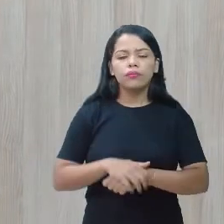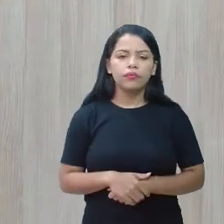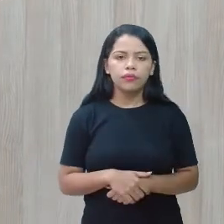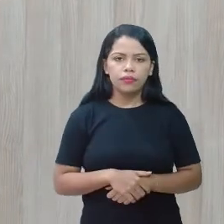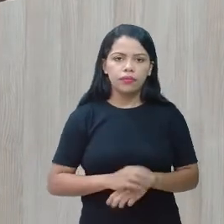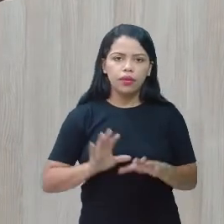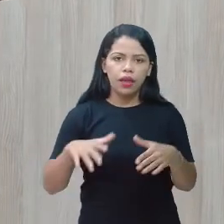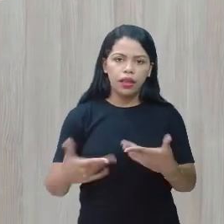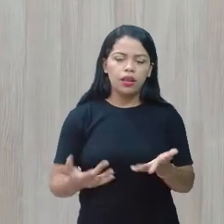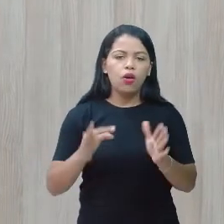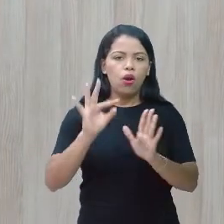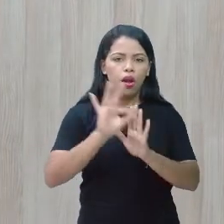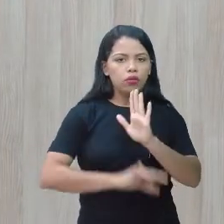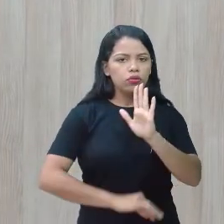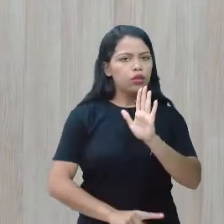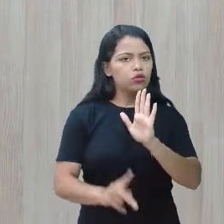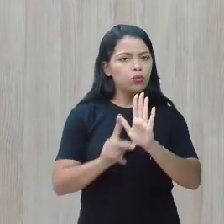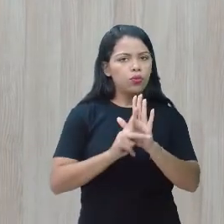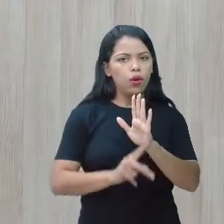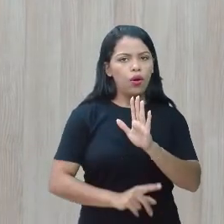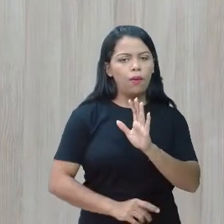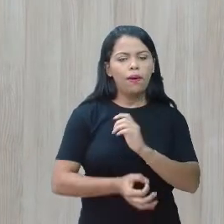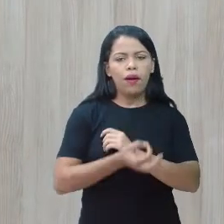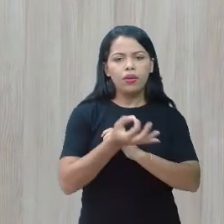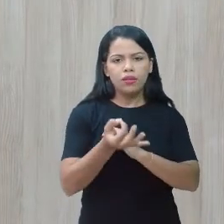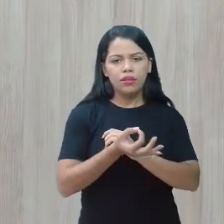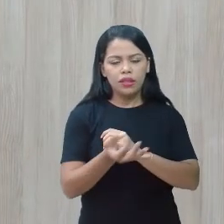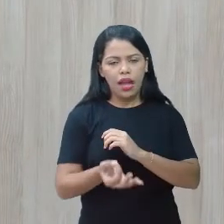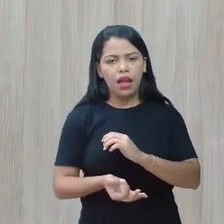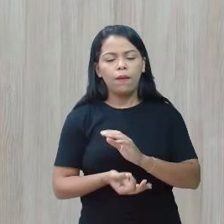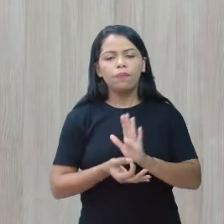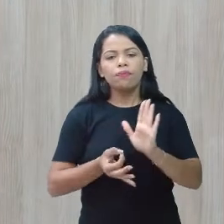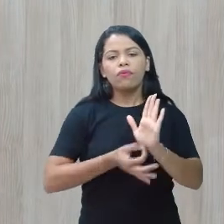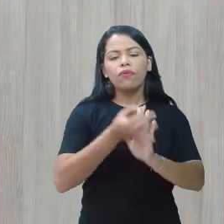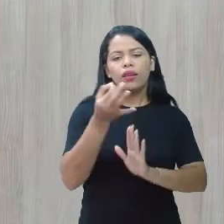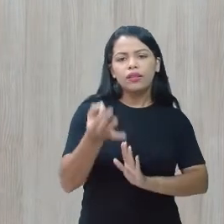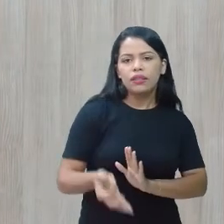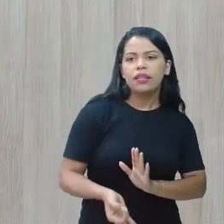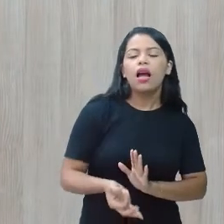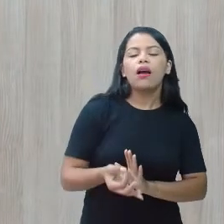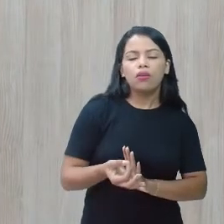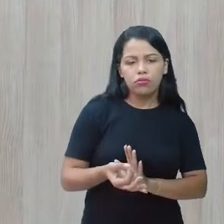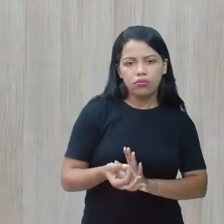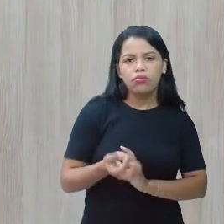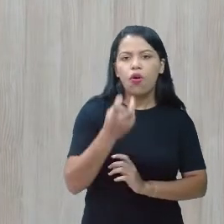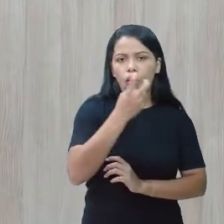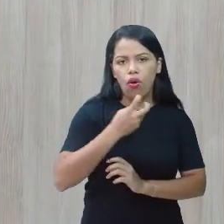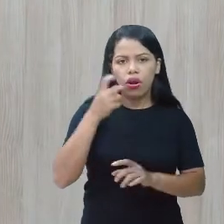E é um texto que é citado oralmente e também é escrito.